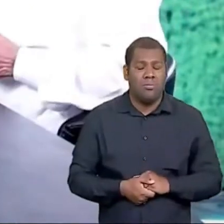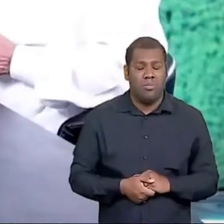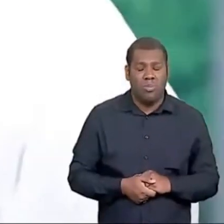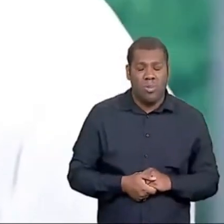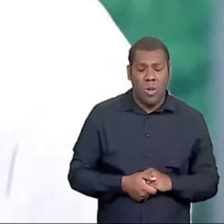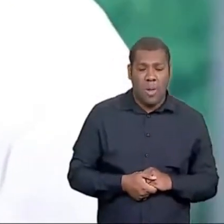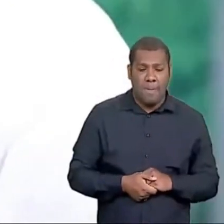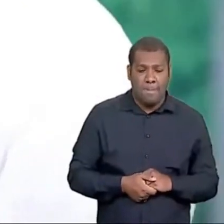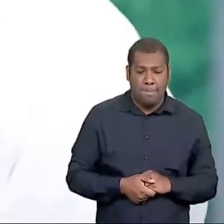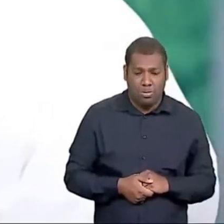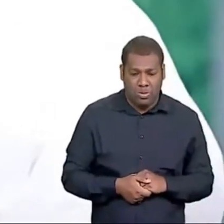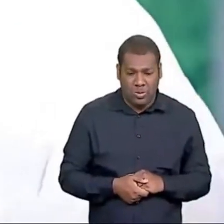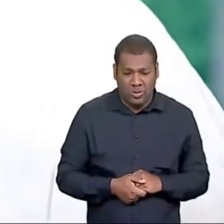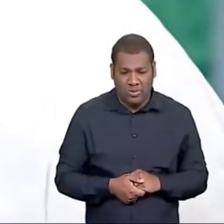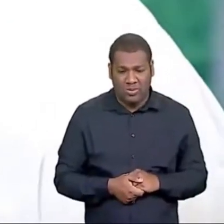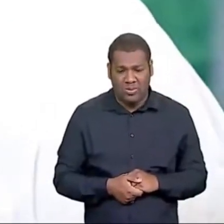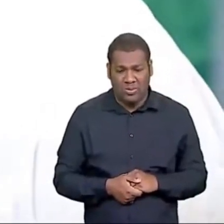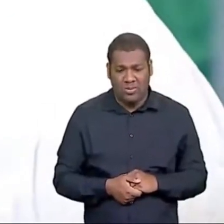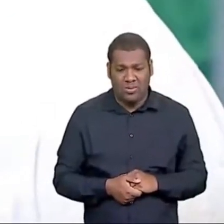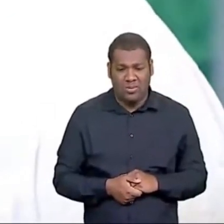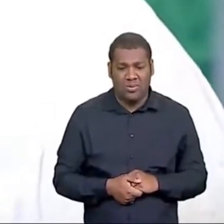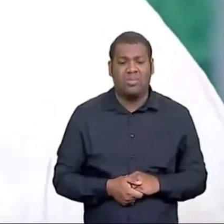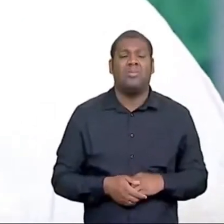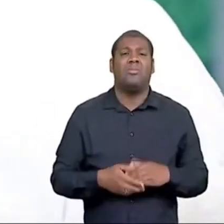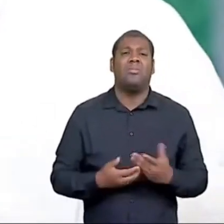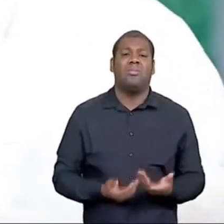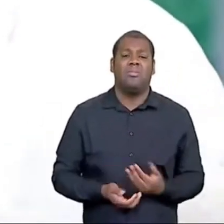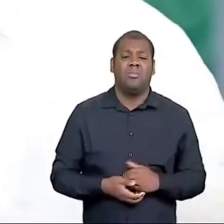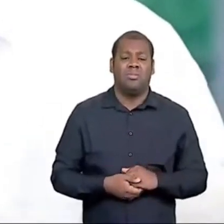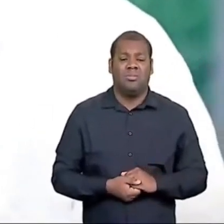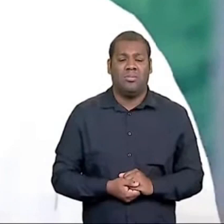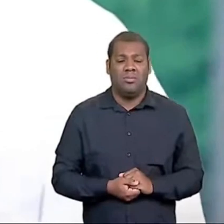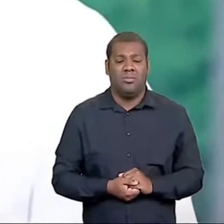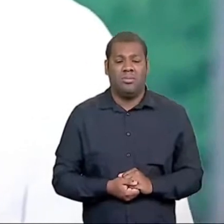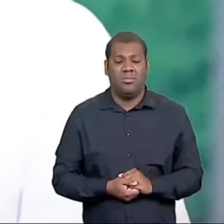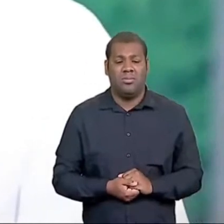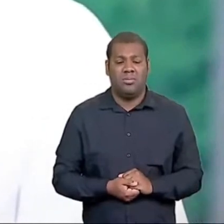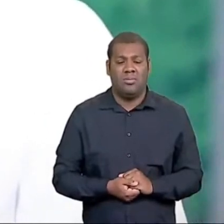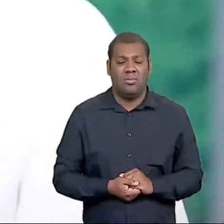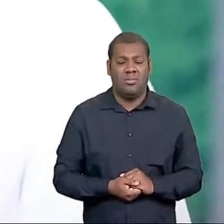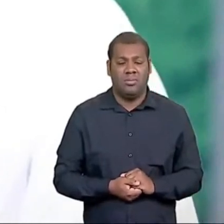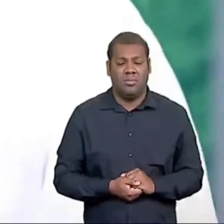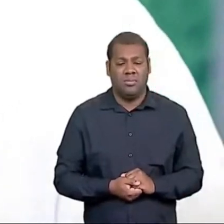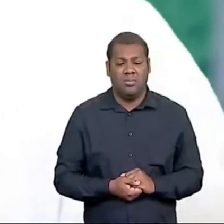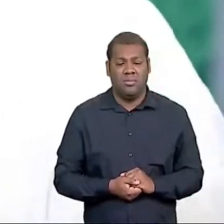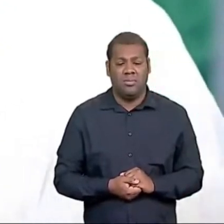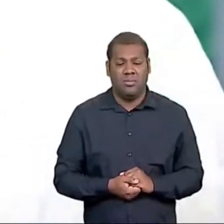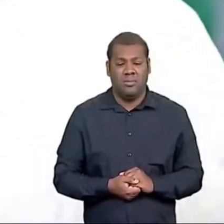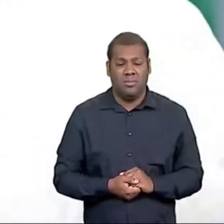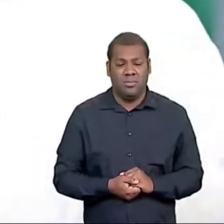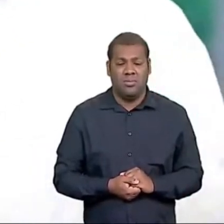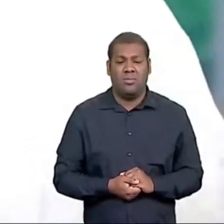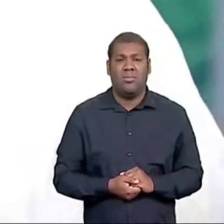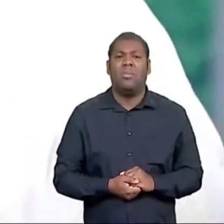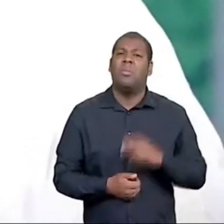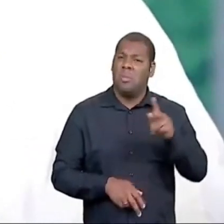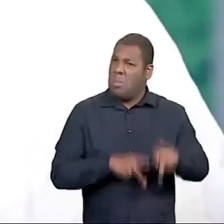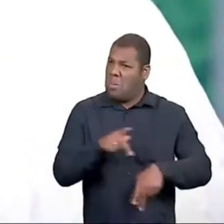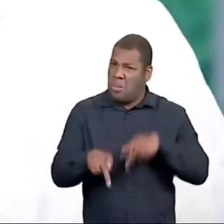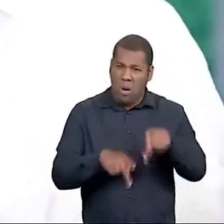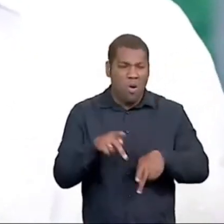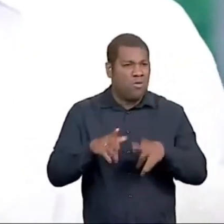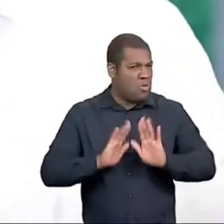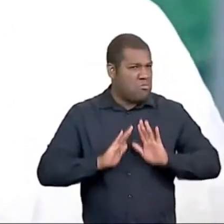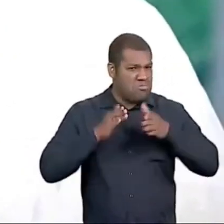Agora. Olha, Garcia, o que não falta, na verdade, é lugar para participação do movimento popular. Primeiro porque nós temos